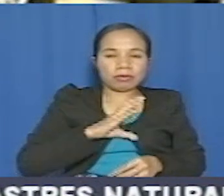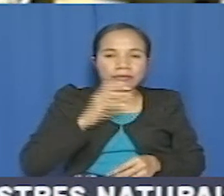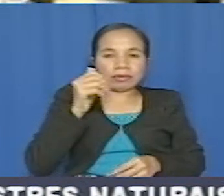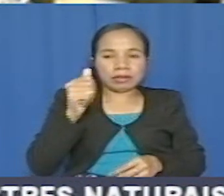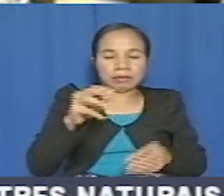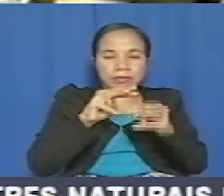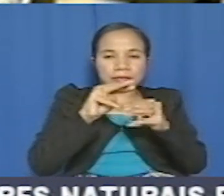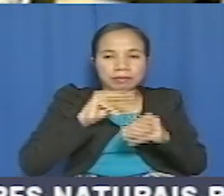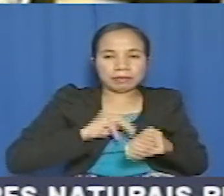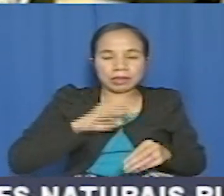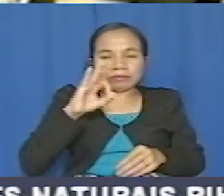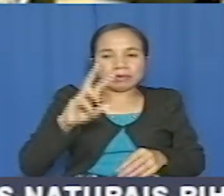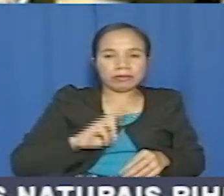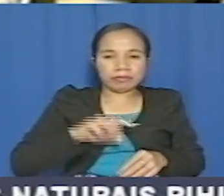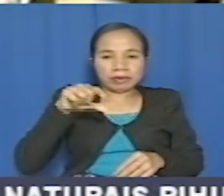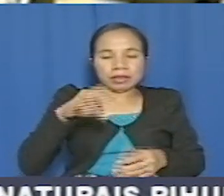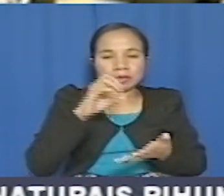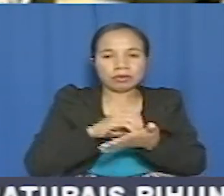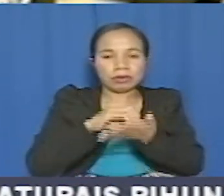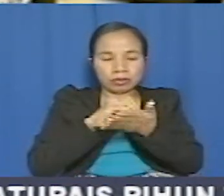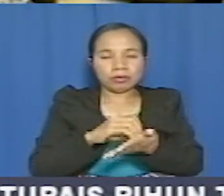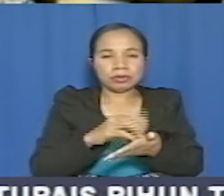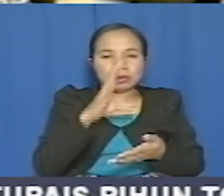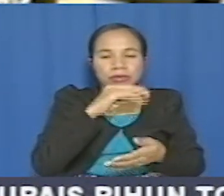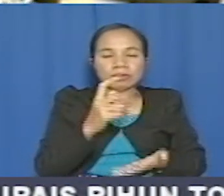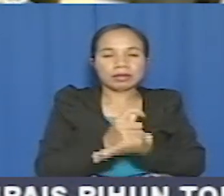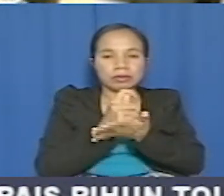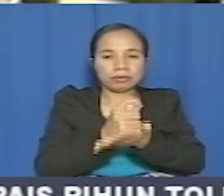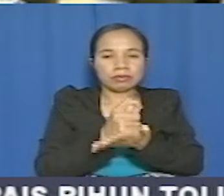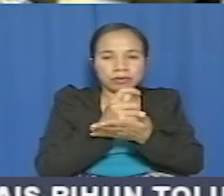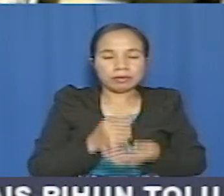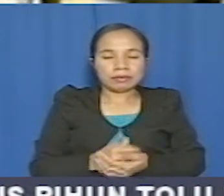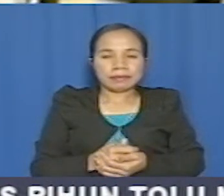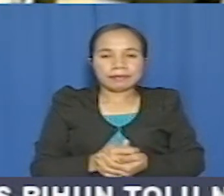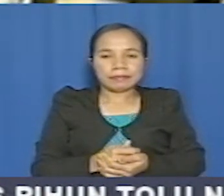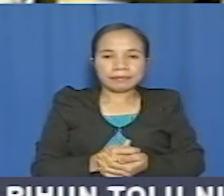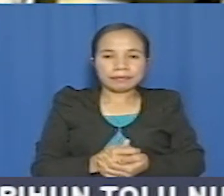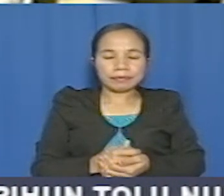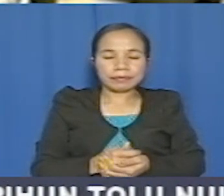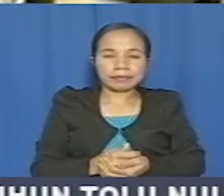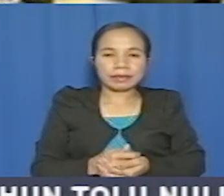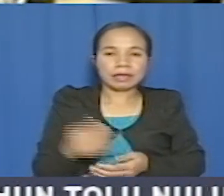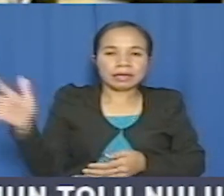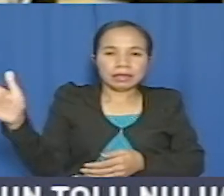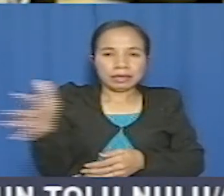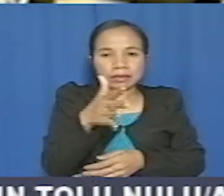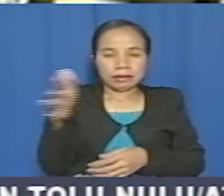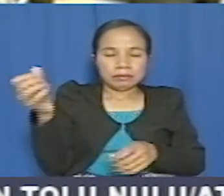Manufahi, Vikeke, Raioa, no postu Ataurunian. E animbot